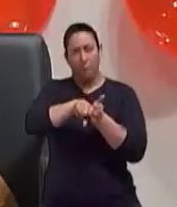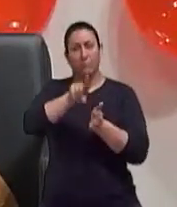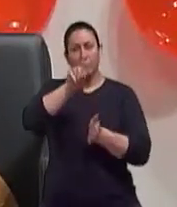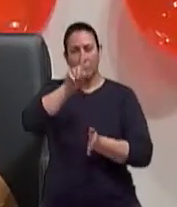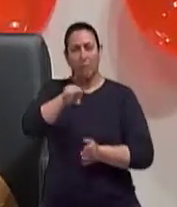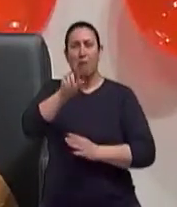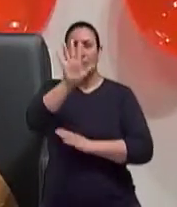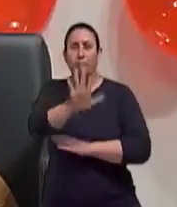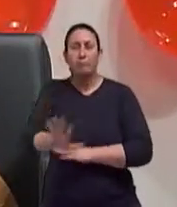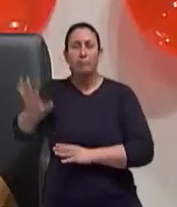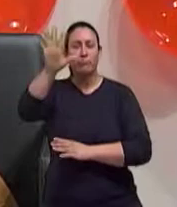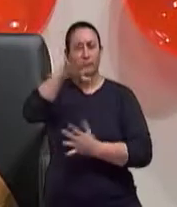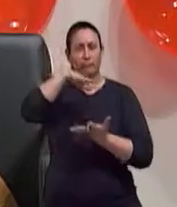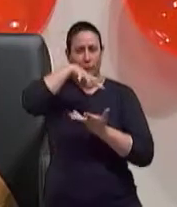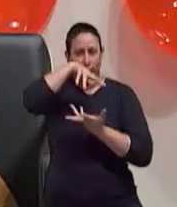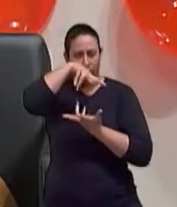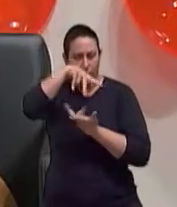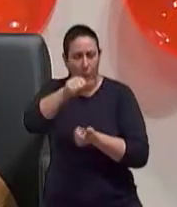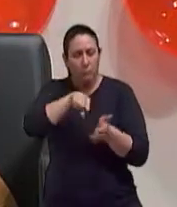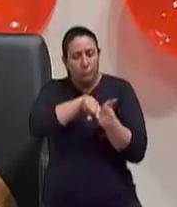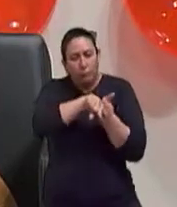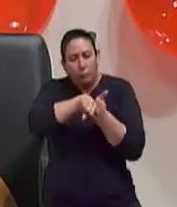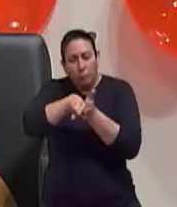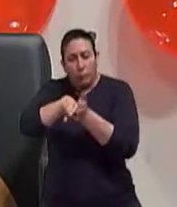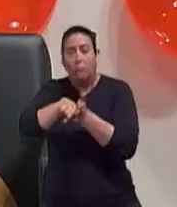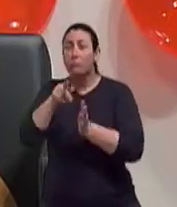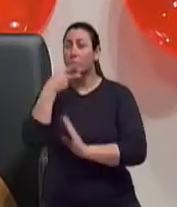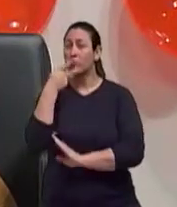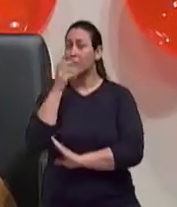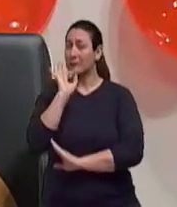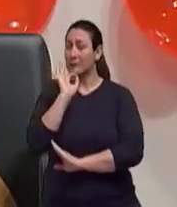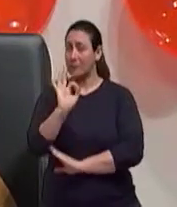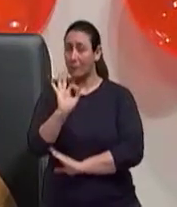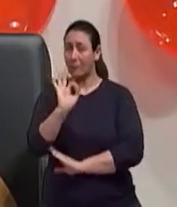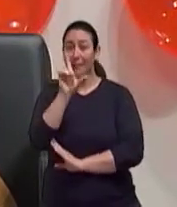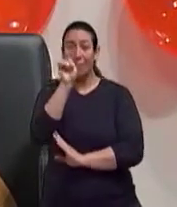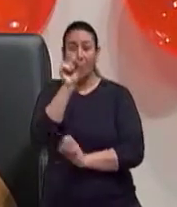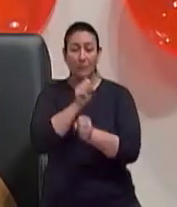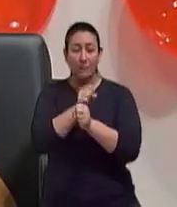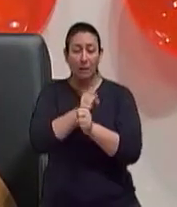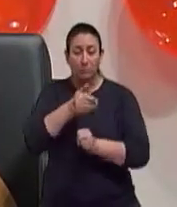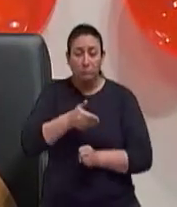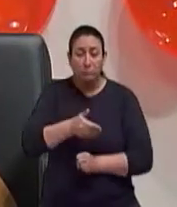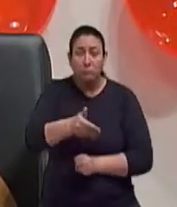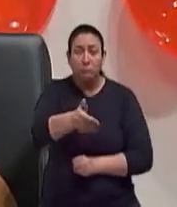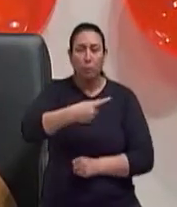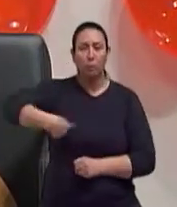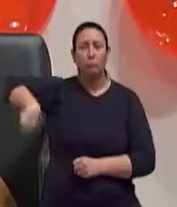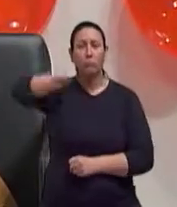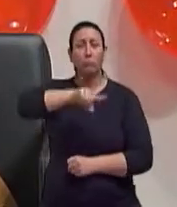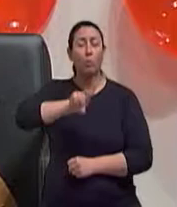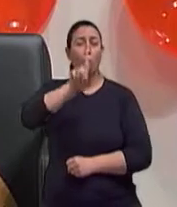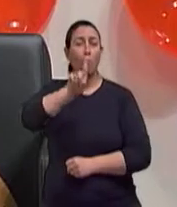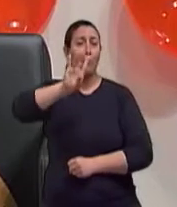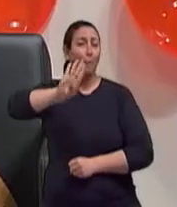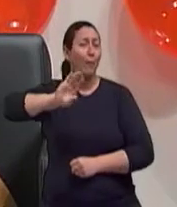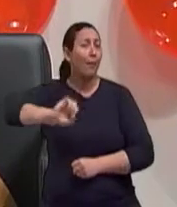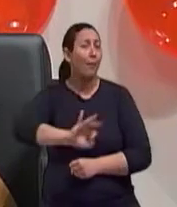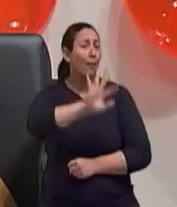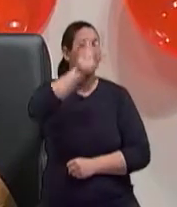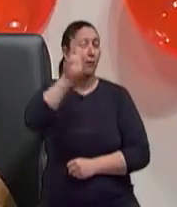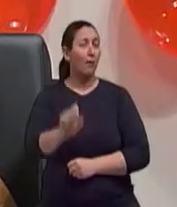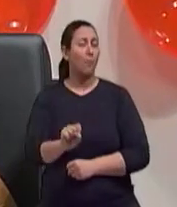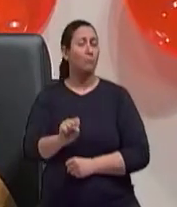das Nações Unidas Seremos um bilhão de idosos em 10 anos em todo mundo e Diferentemente